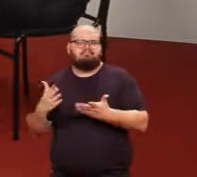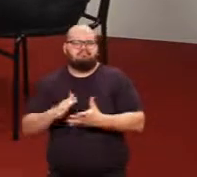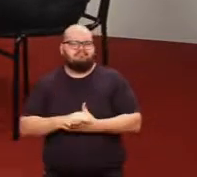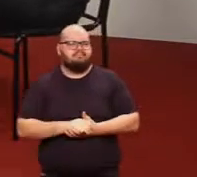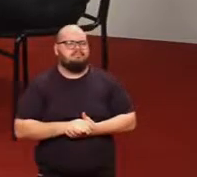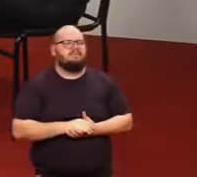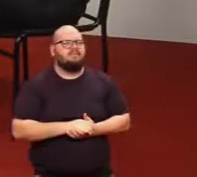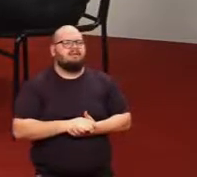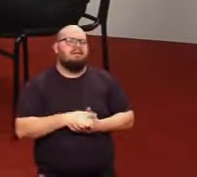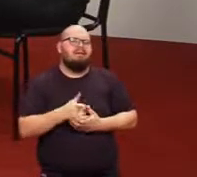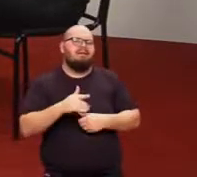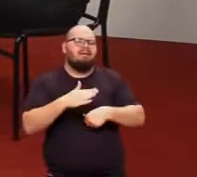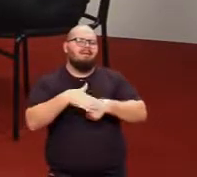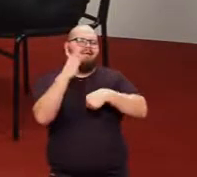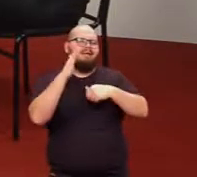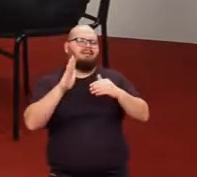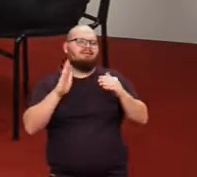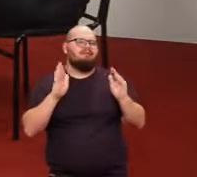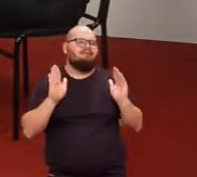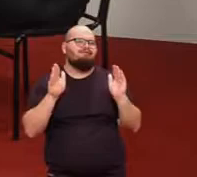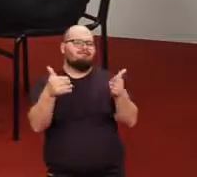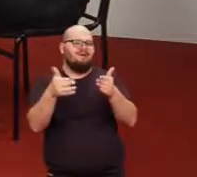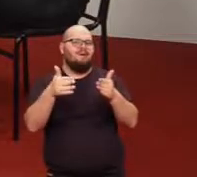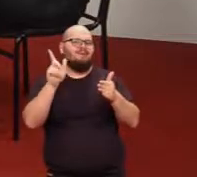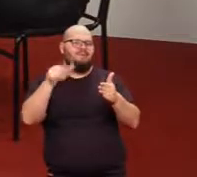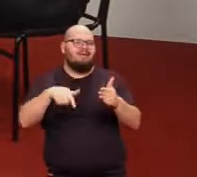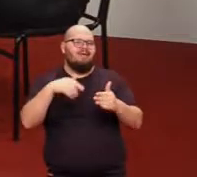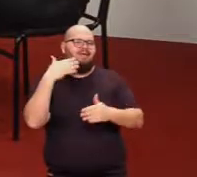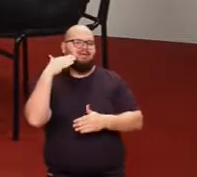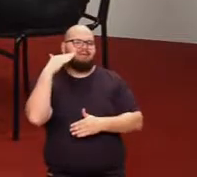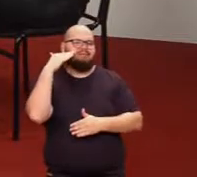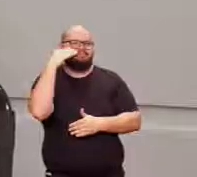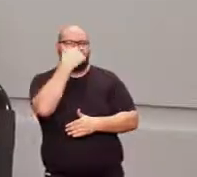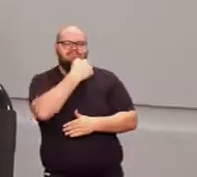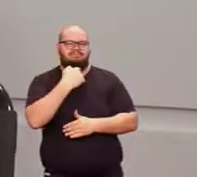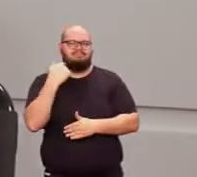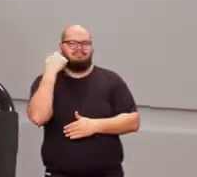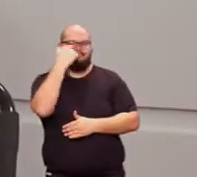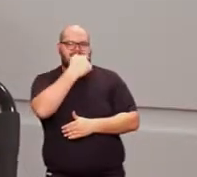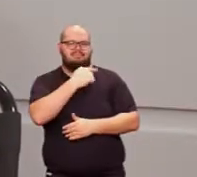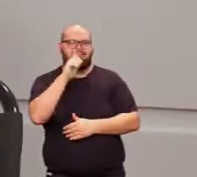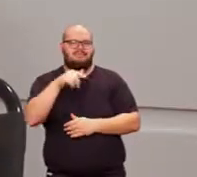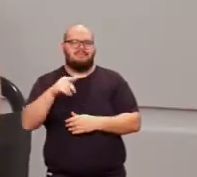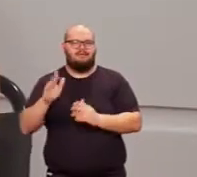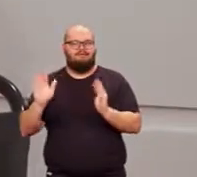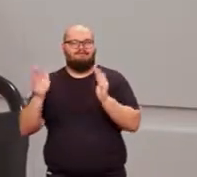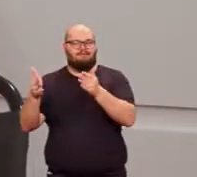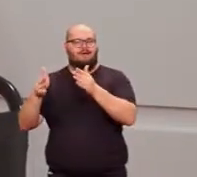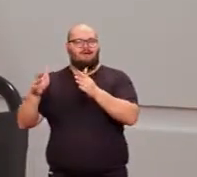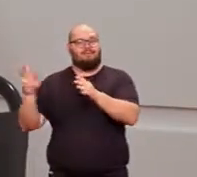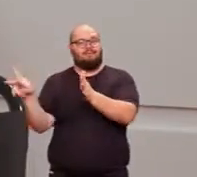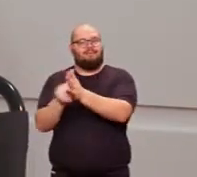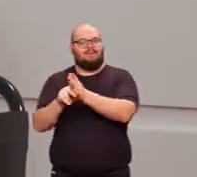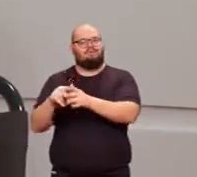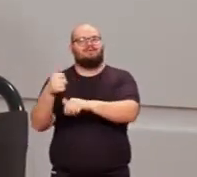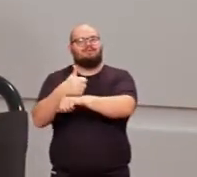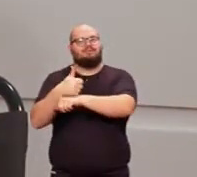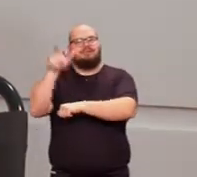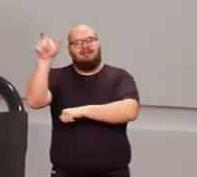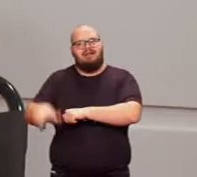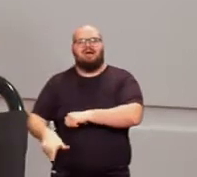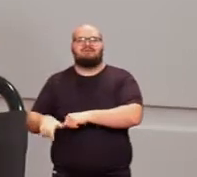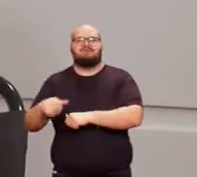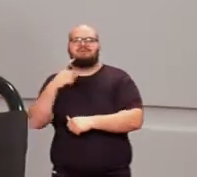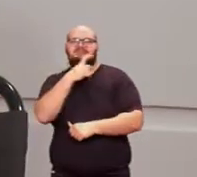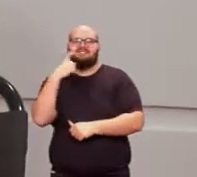principalmente? Trabalhando mais especificamente com o terço inferior da face, que é a área de atuação maior do cirurgião dentista, o